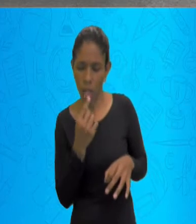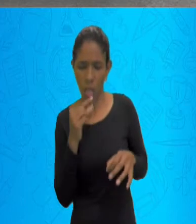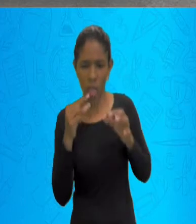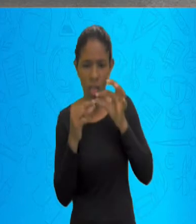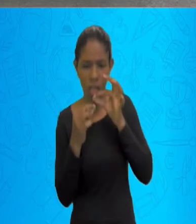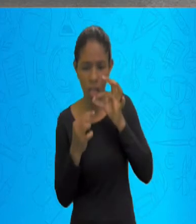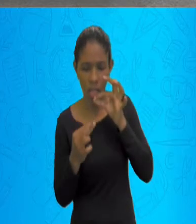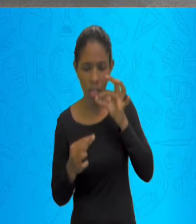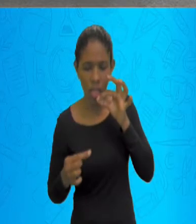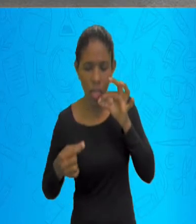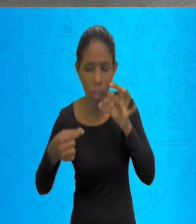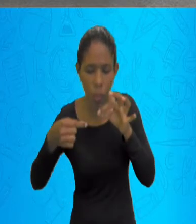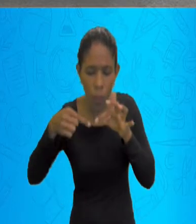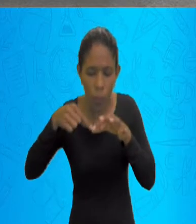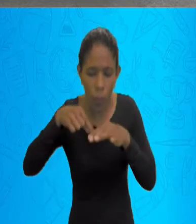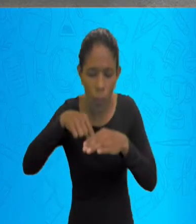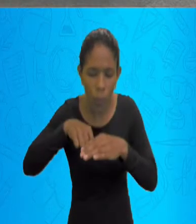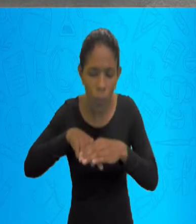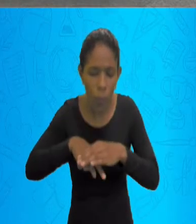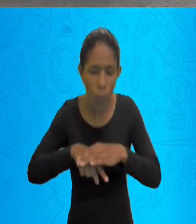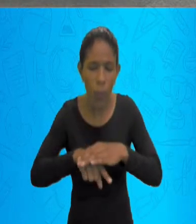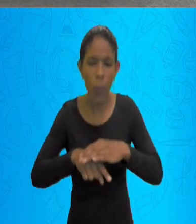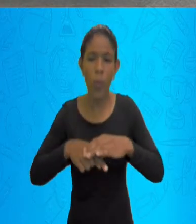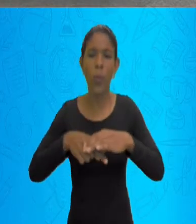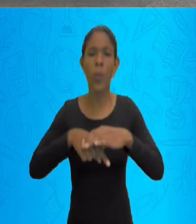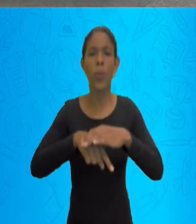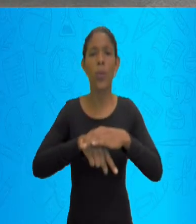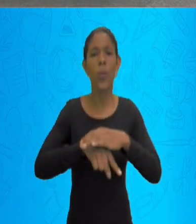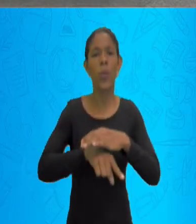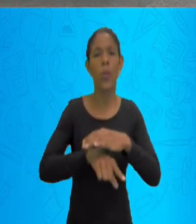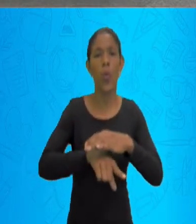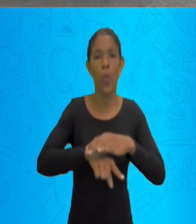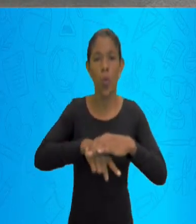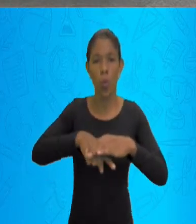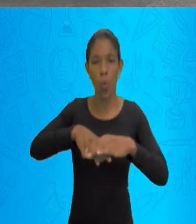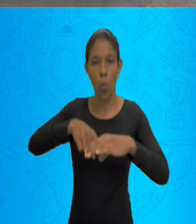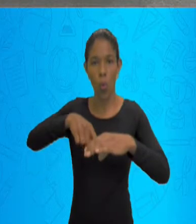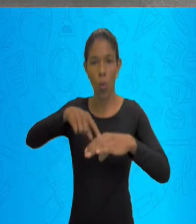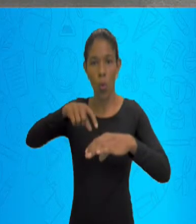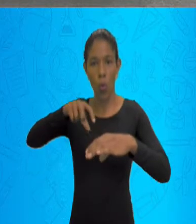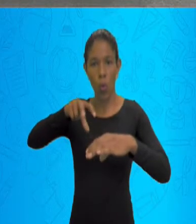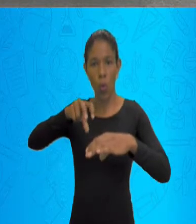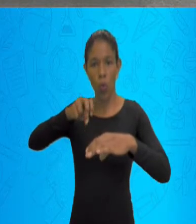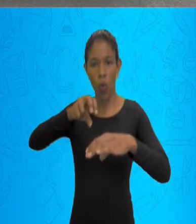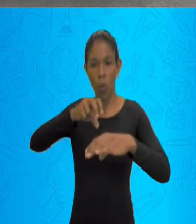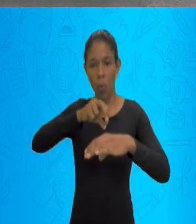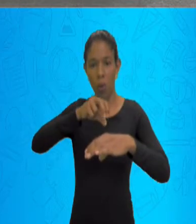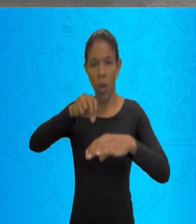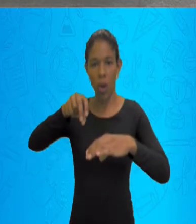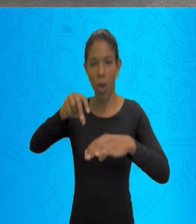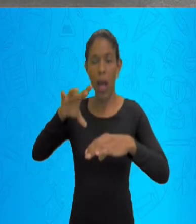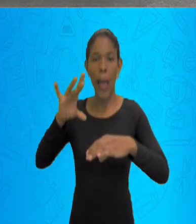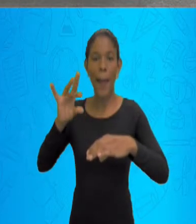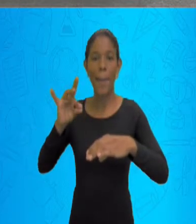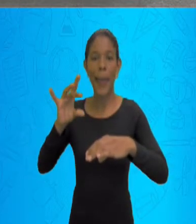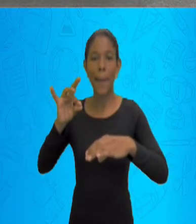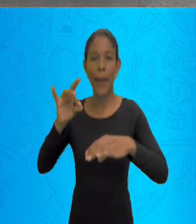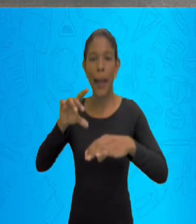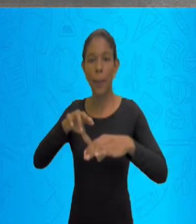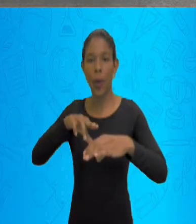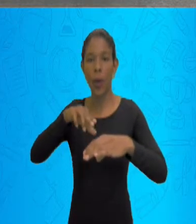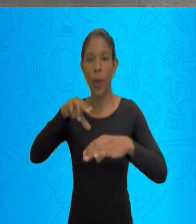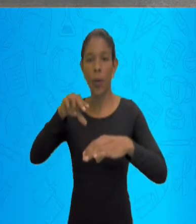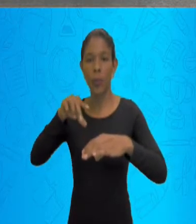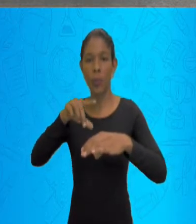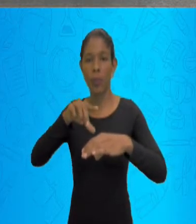dentro dessa secreção. E aí ele consegue tirar um grande número de formigas de dentro desse formigueiro e se alimentar.